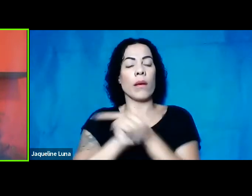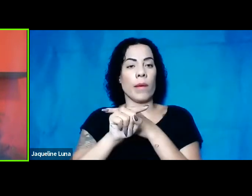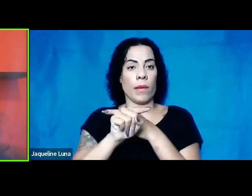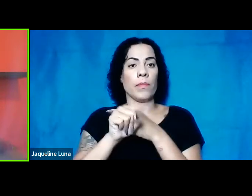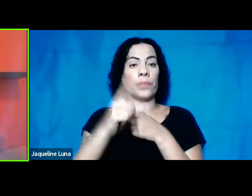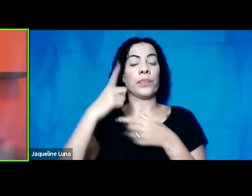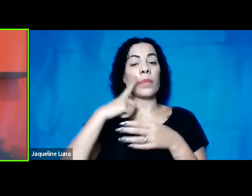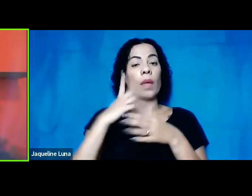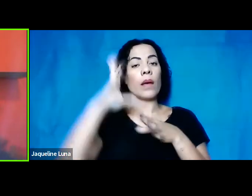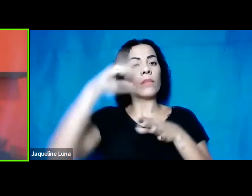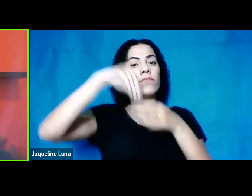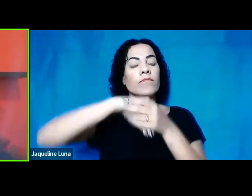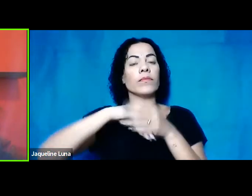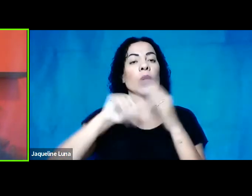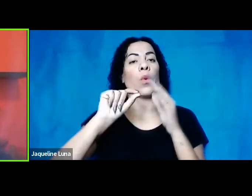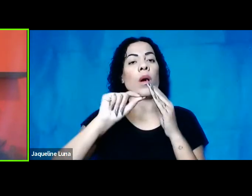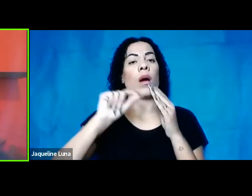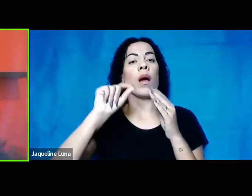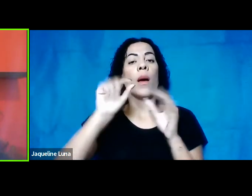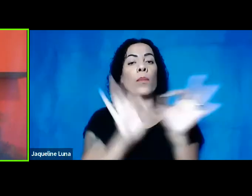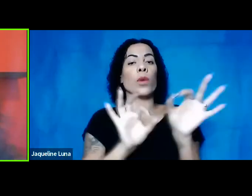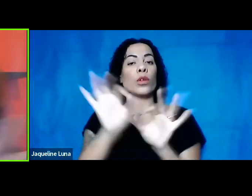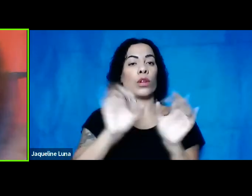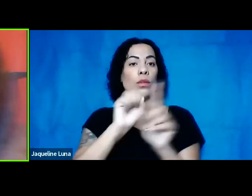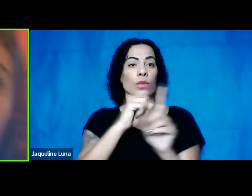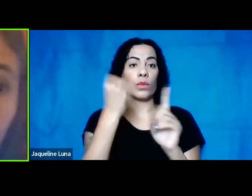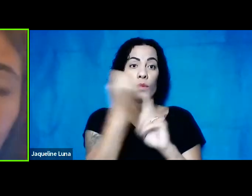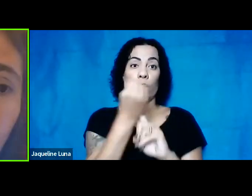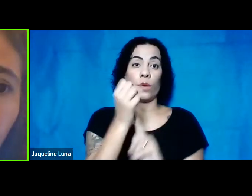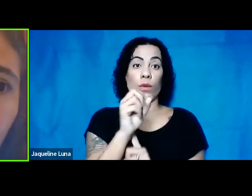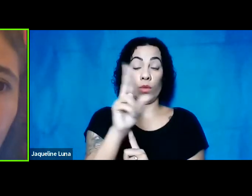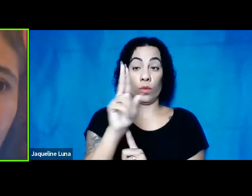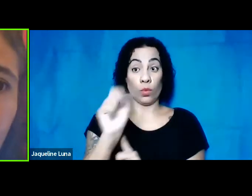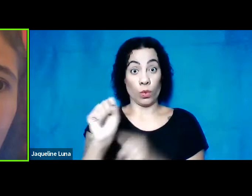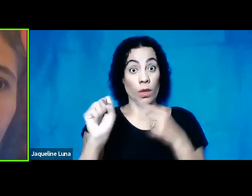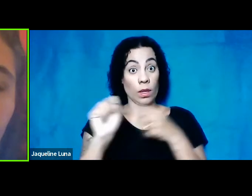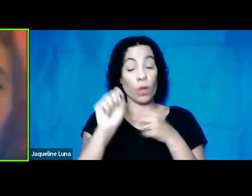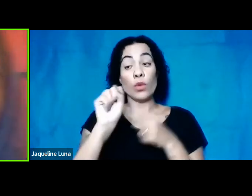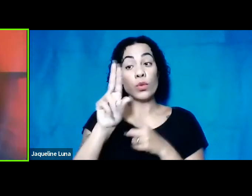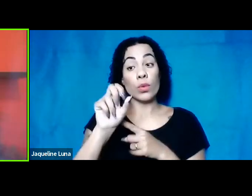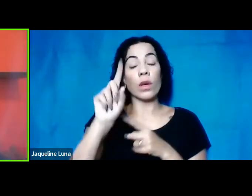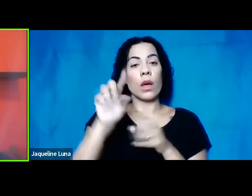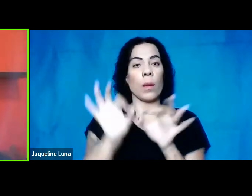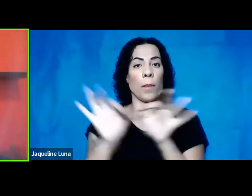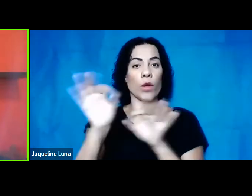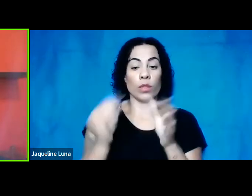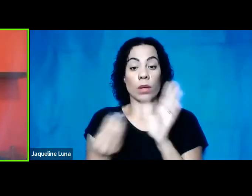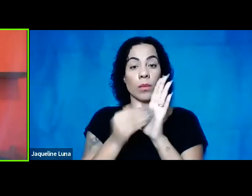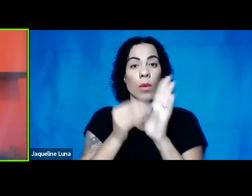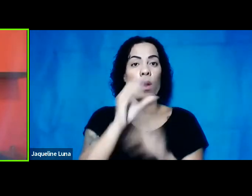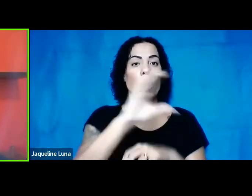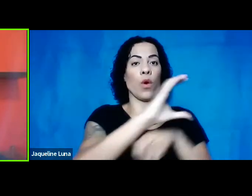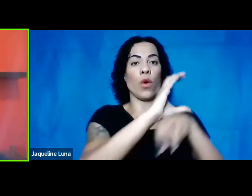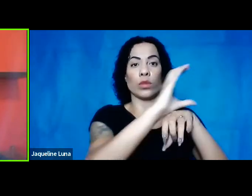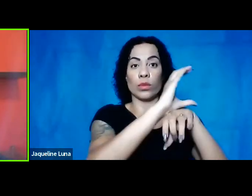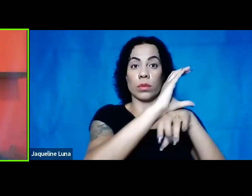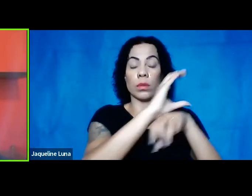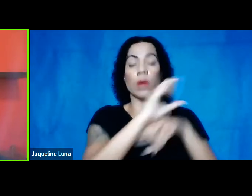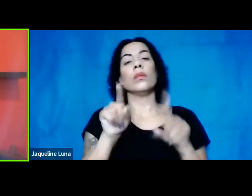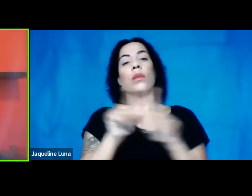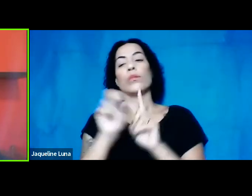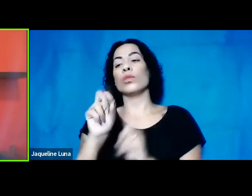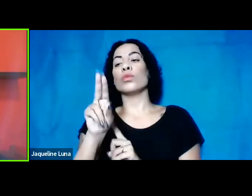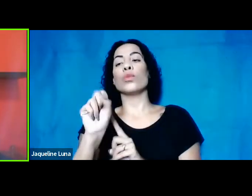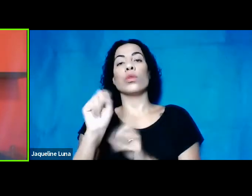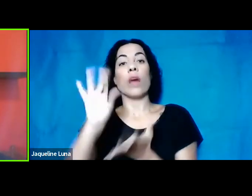intrínseca a um projeto de sociedade que é o SUS, entre o SUS, que é o projeto que está na Constituição, e o SUS real. Essas não são duas